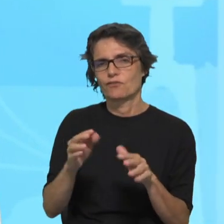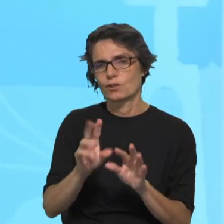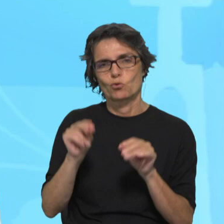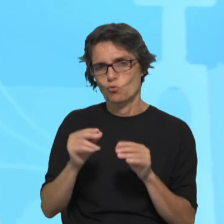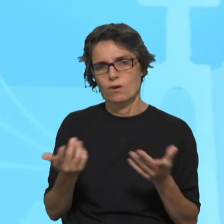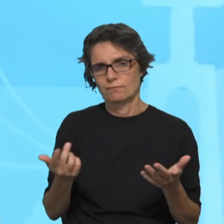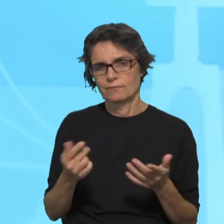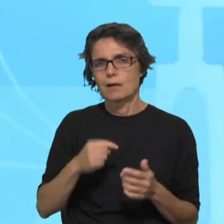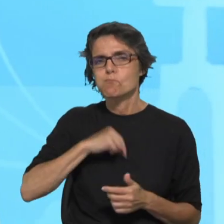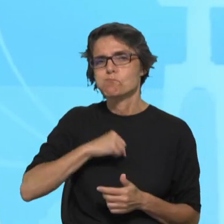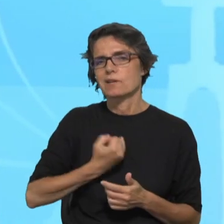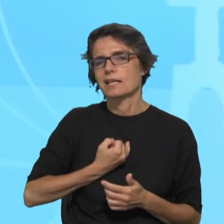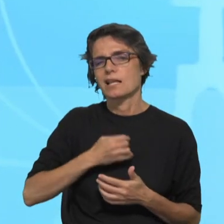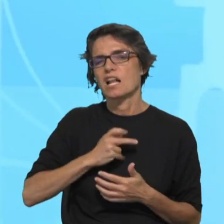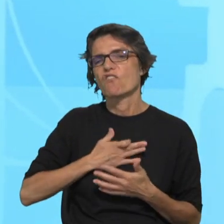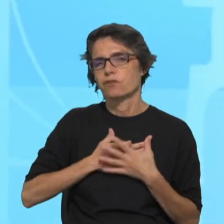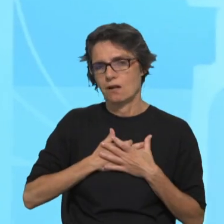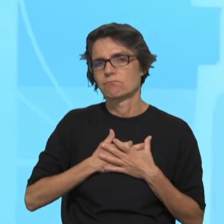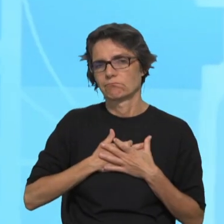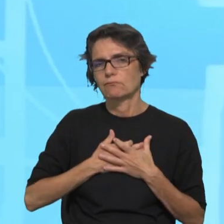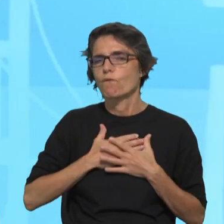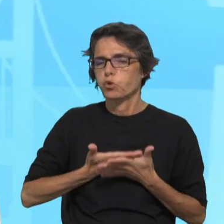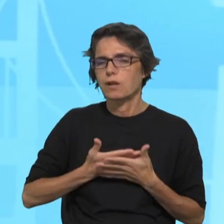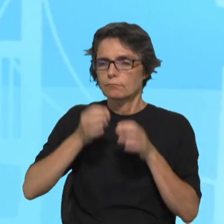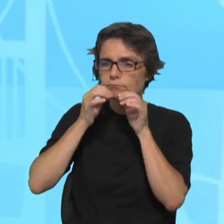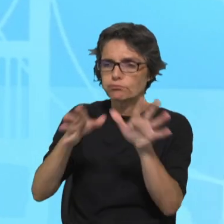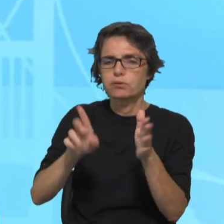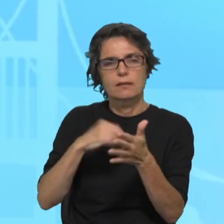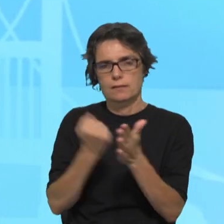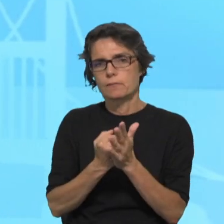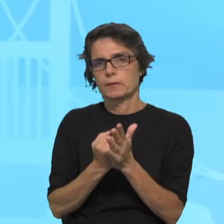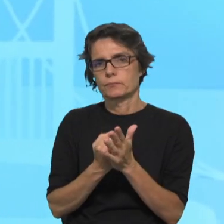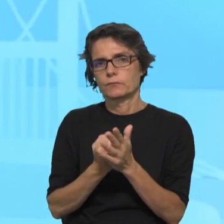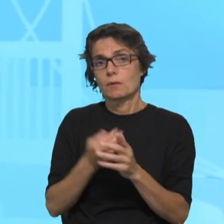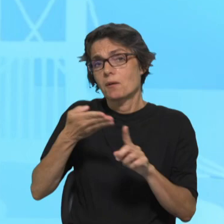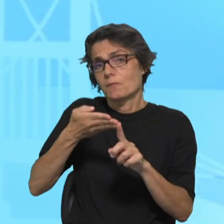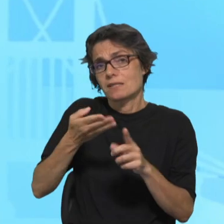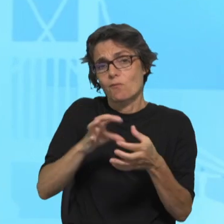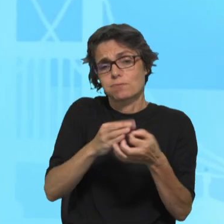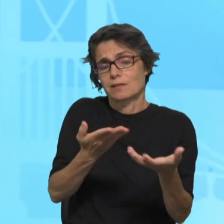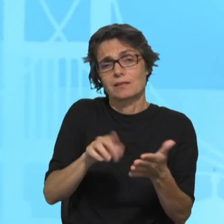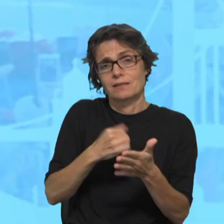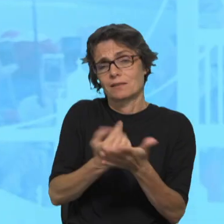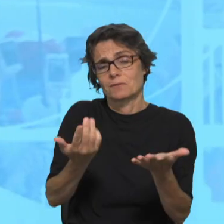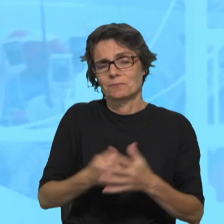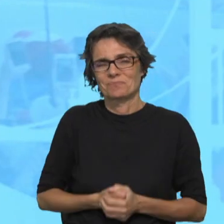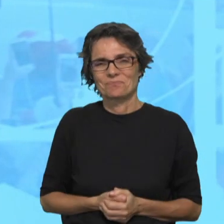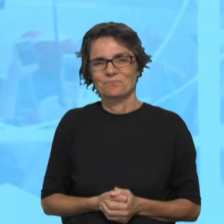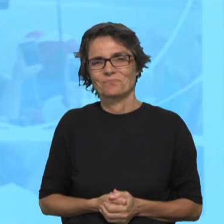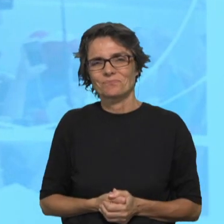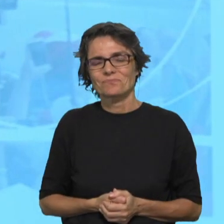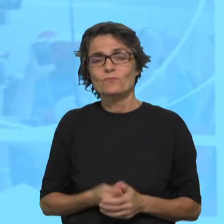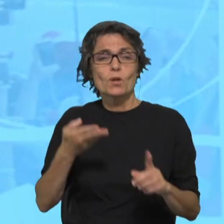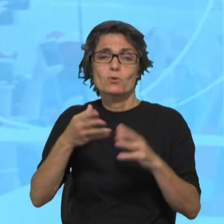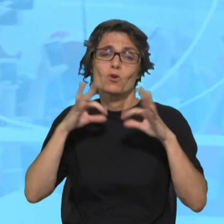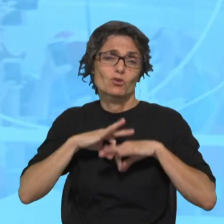nós vamos ter sempre esta identidade missionária e espiritana, porque estamos ligados aos missionários do Espírito Santo. No